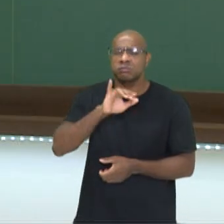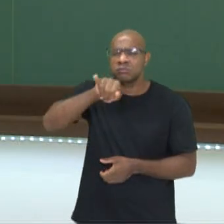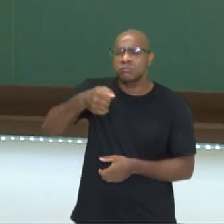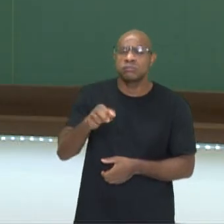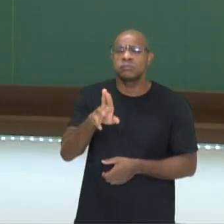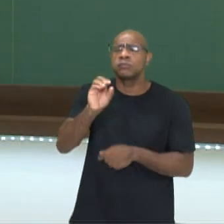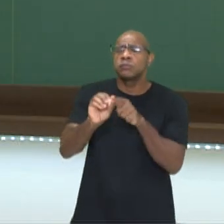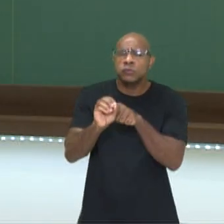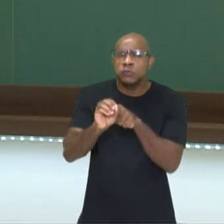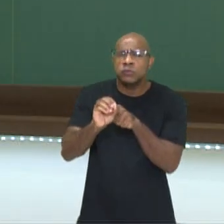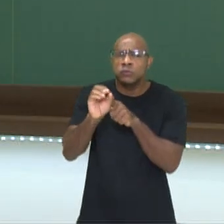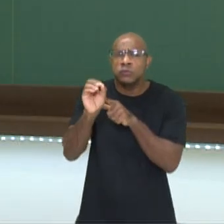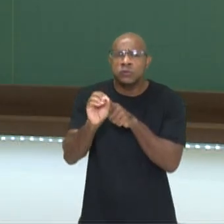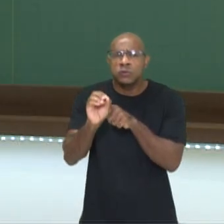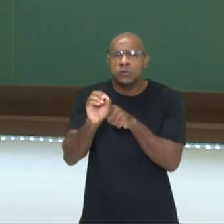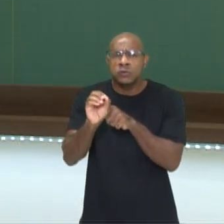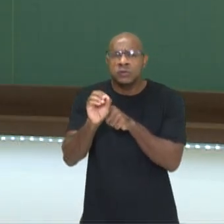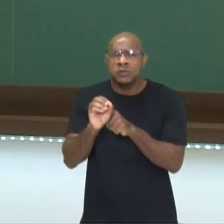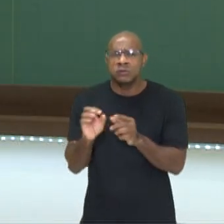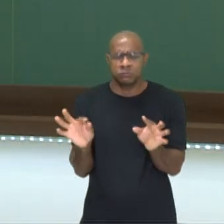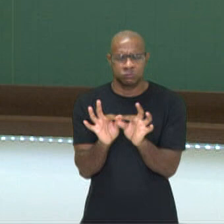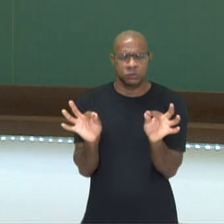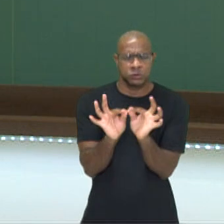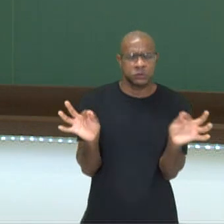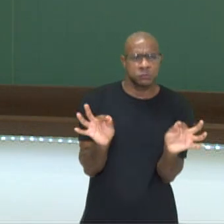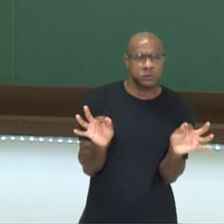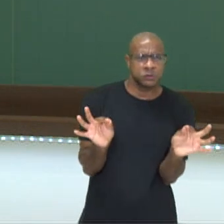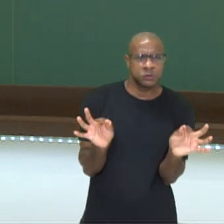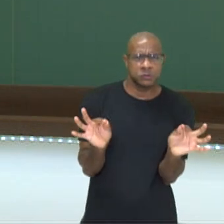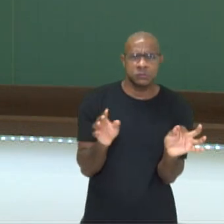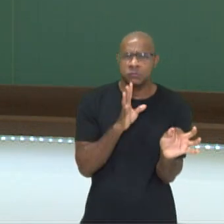juro? Já ouviu falar em juros simples?